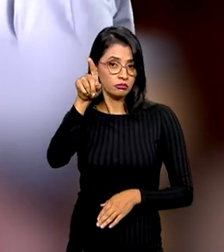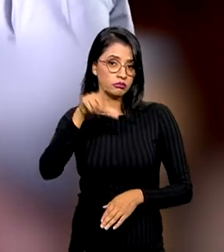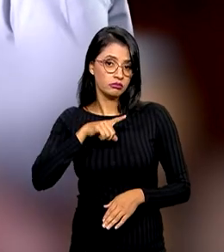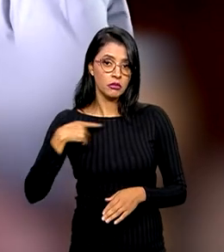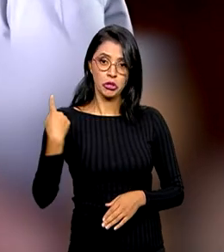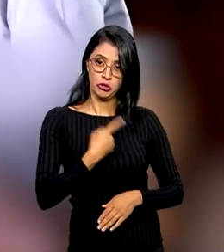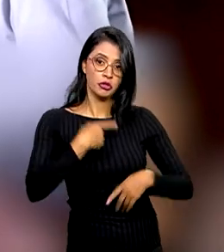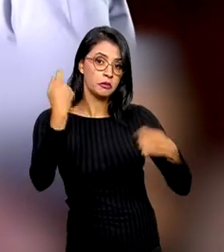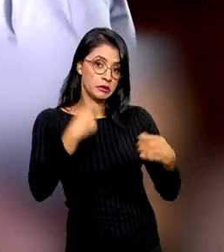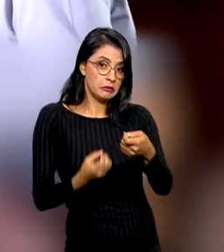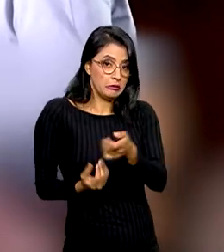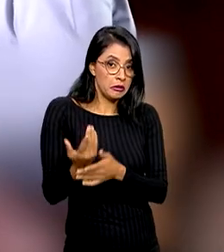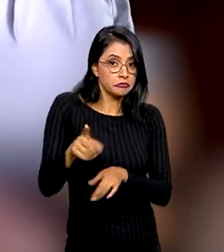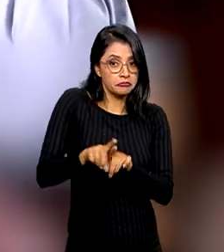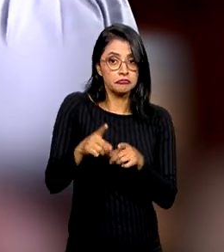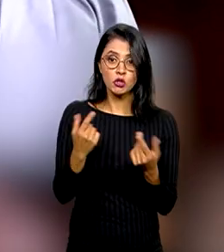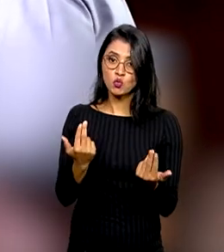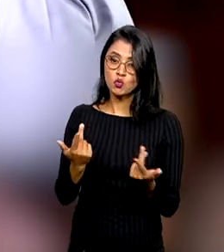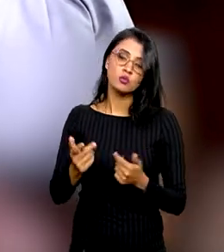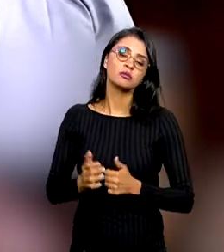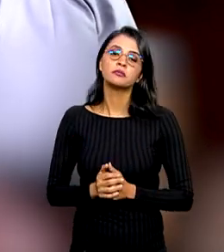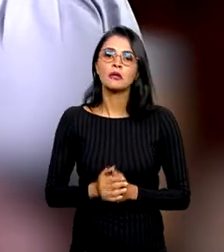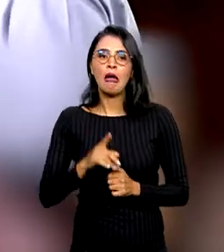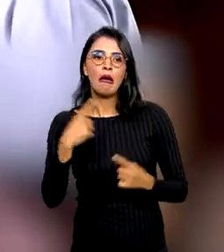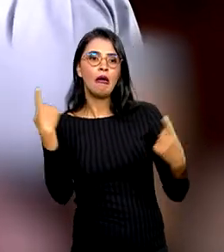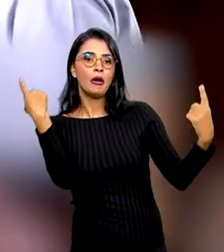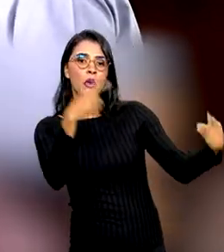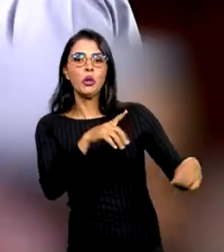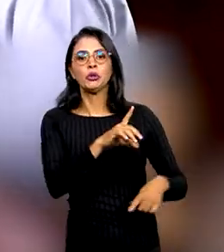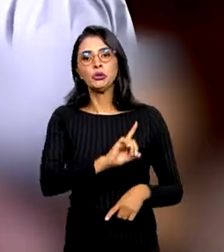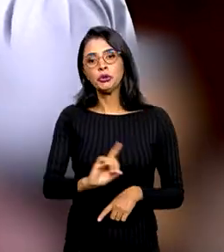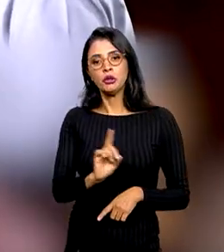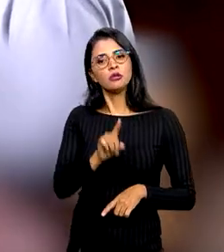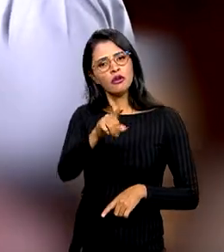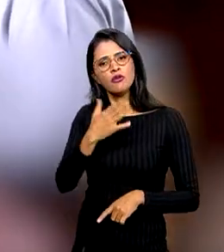Nós temos que criar alguma coisa. Ah, isso é contra o dólar. Não é contra o dólar, é a favor do Brasil.